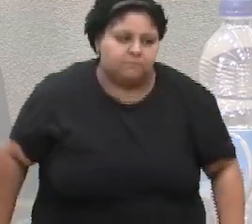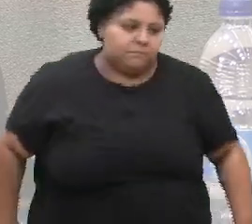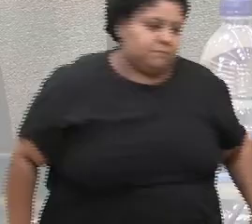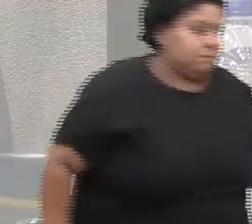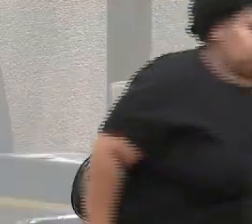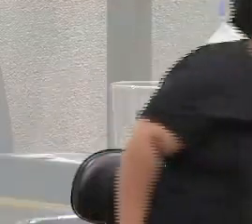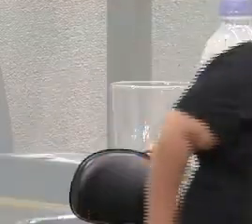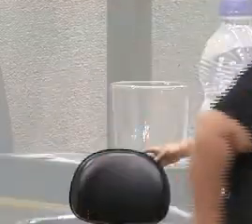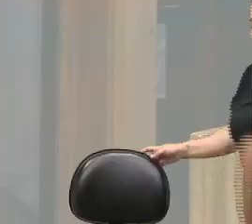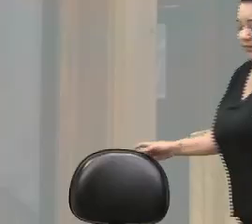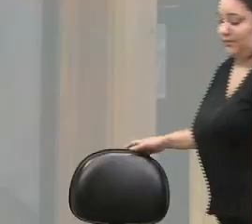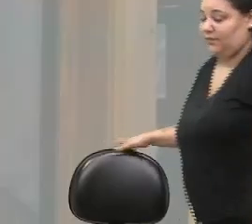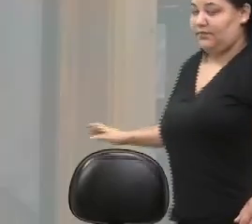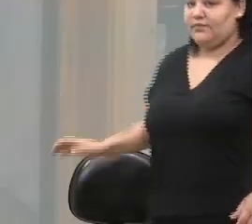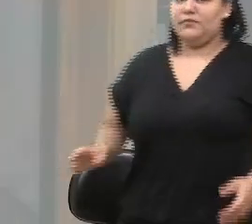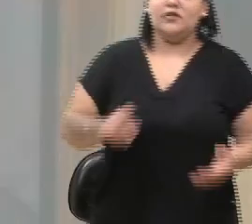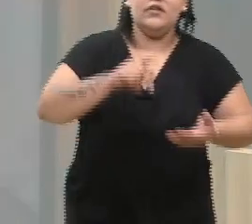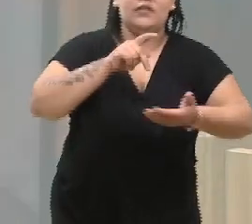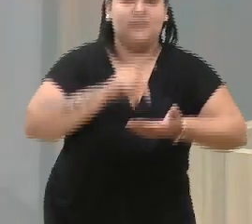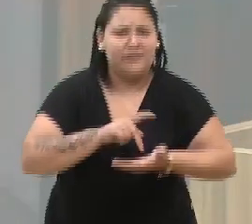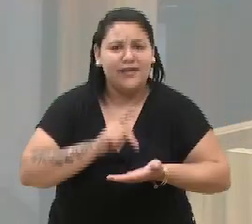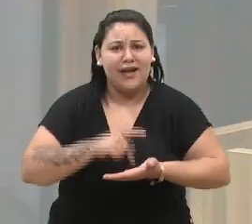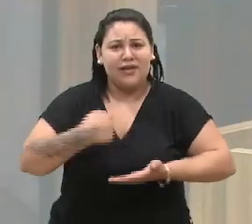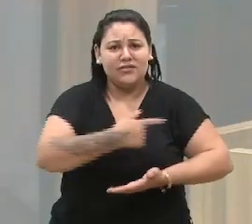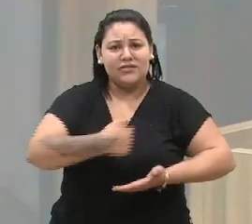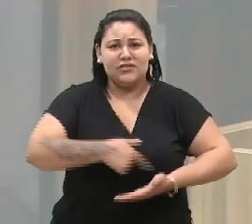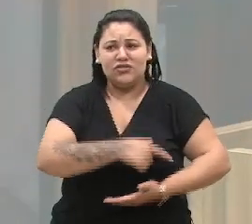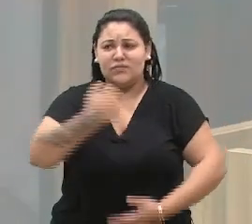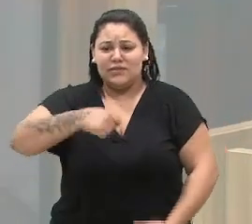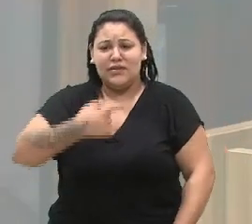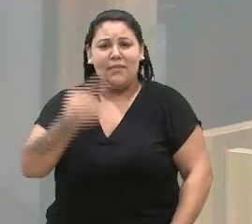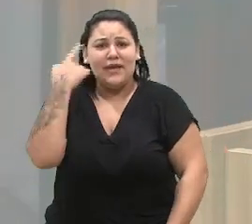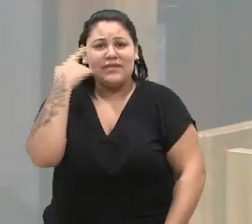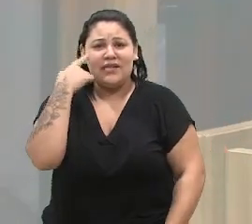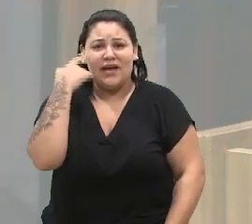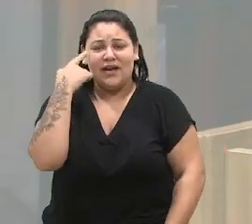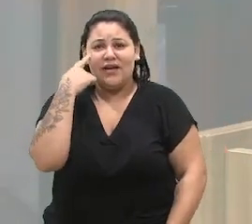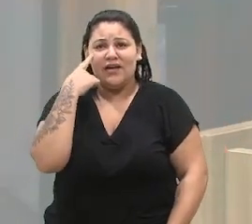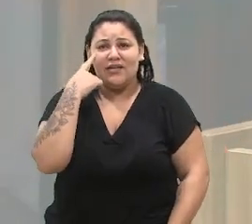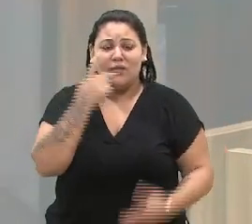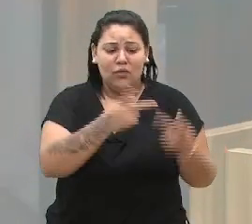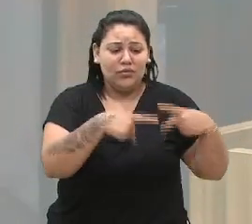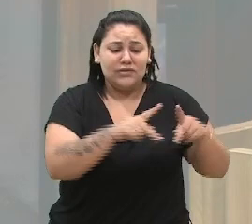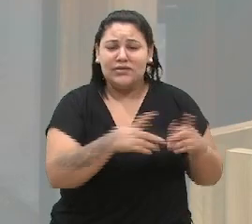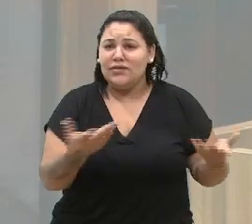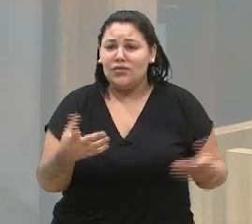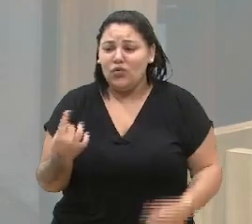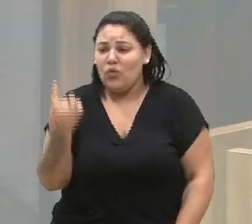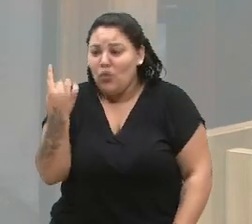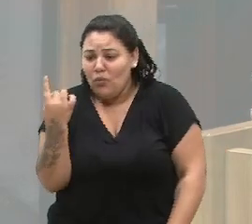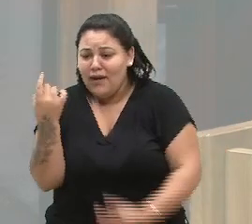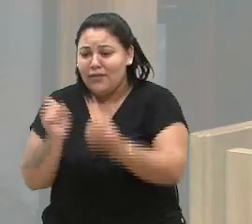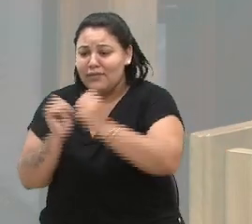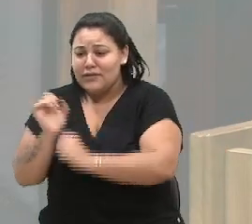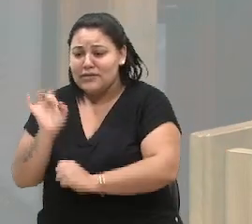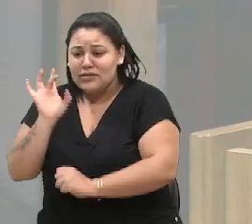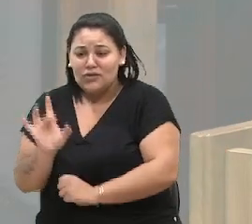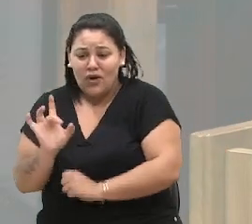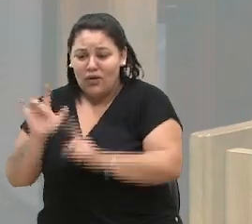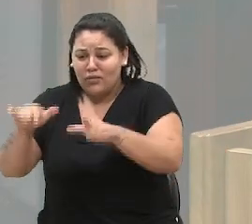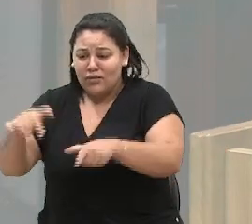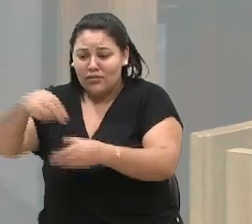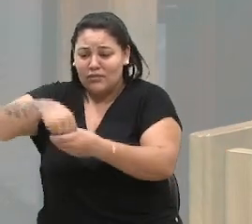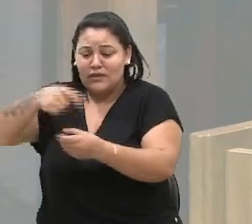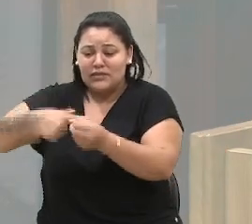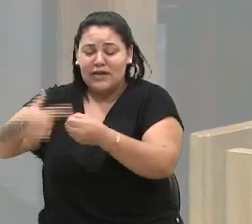Zanquim. A gente tem que pensar na população. O monopólio é prejudicial em qualquer lugar do mundo, em qualquer setor. Todos os setores